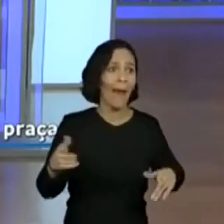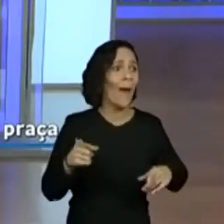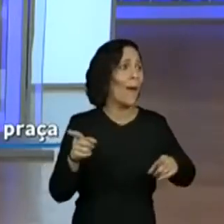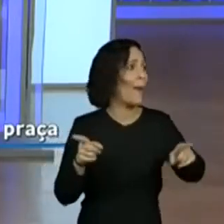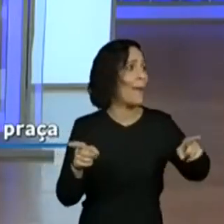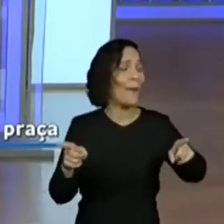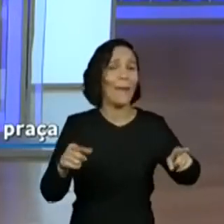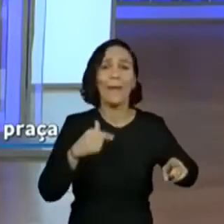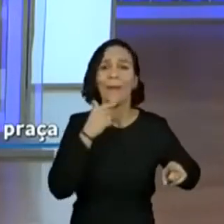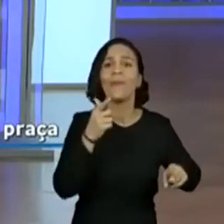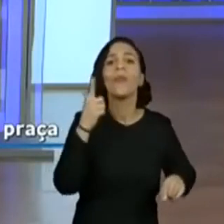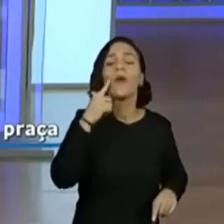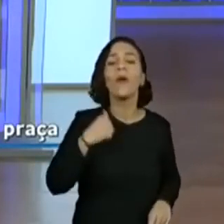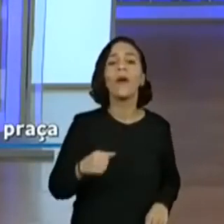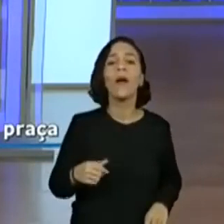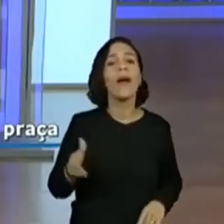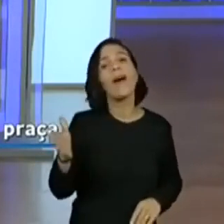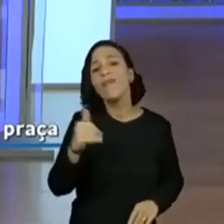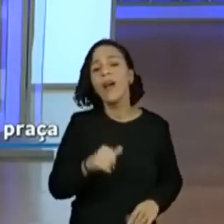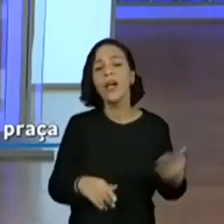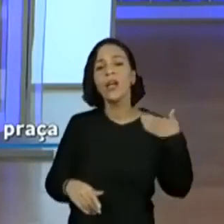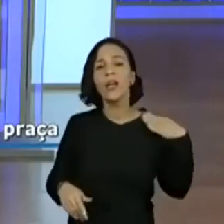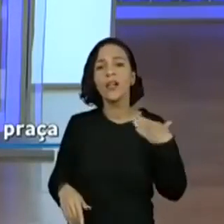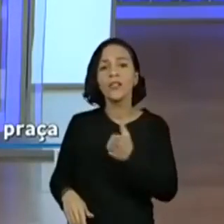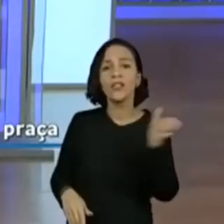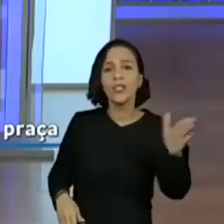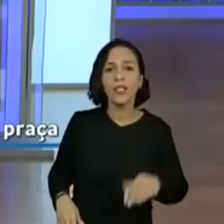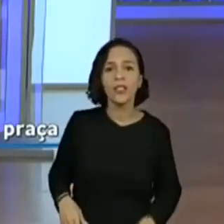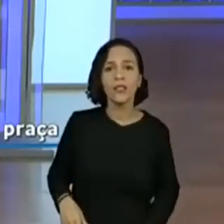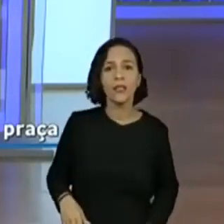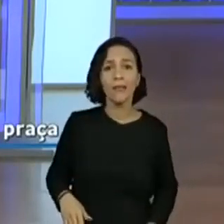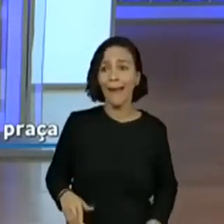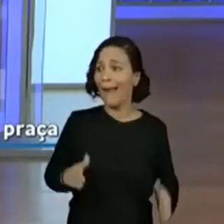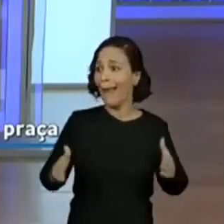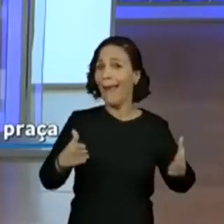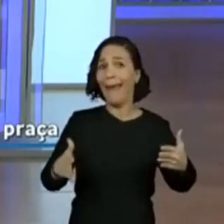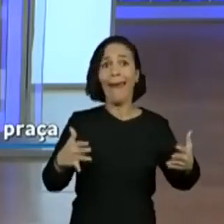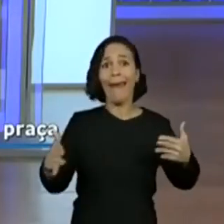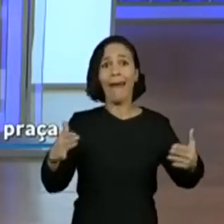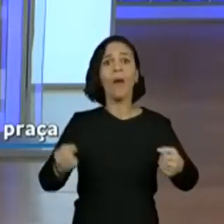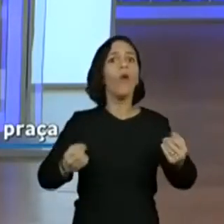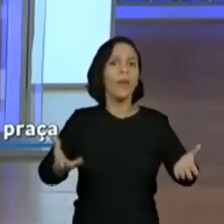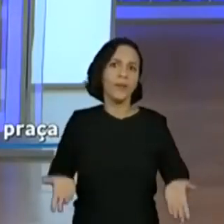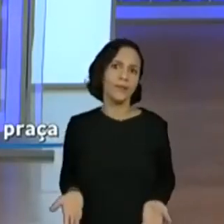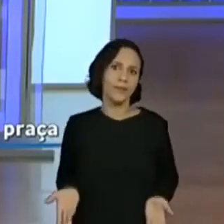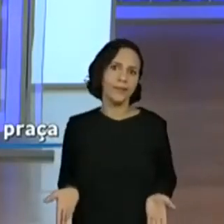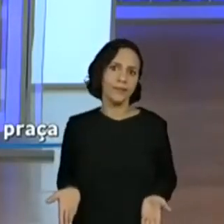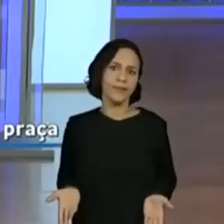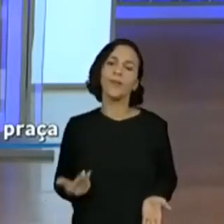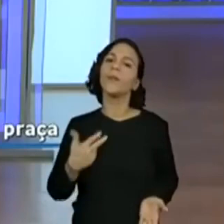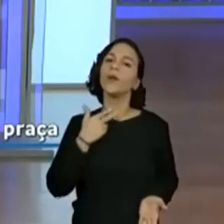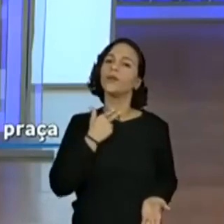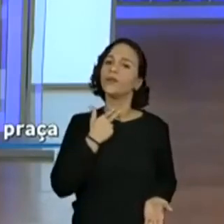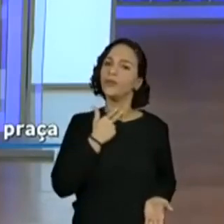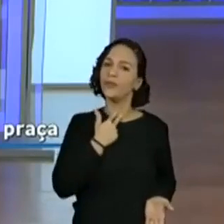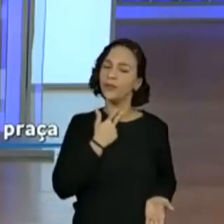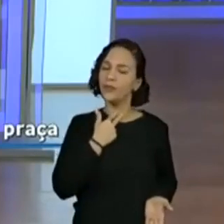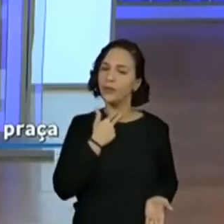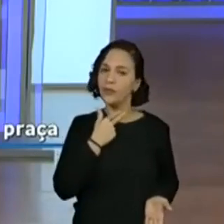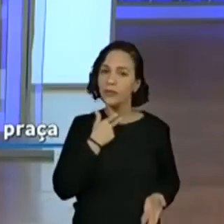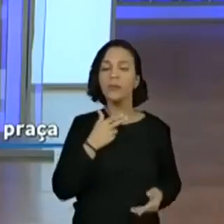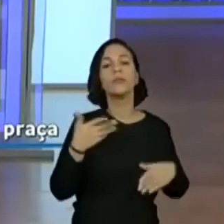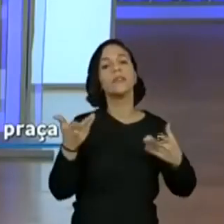Verdade? Vire à direita, vire à esquerda, e aí? E se não souber? Como é que isso fica? Por isso que a gente